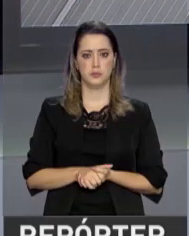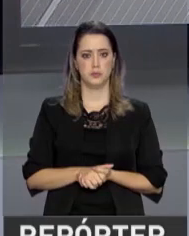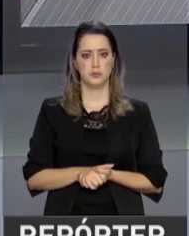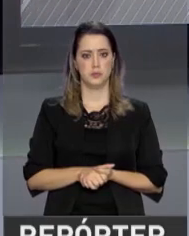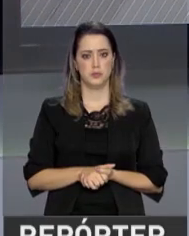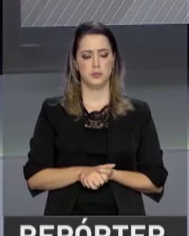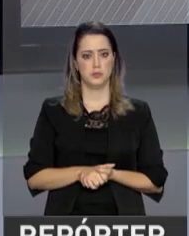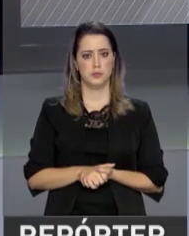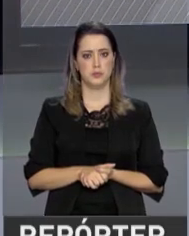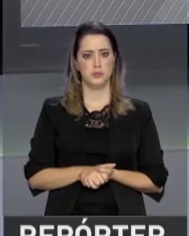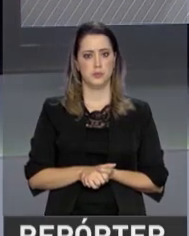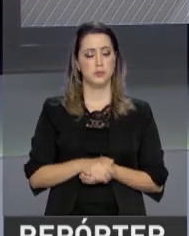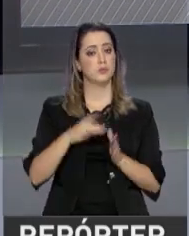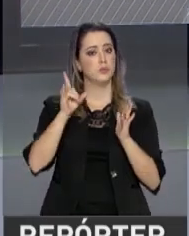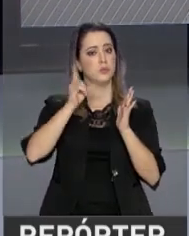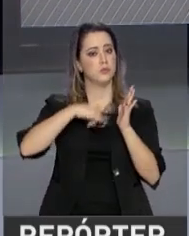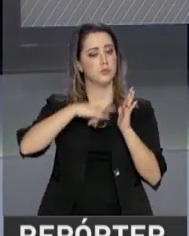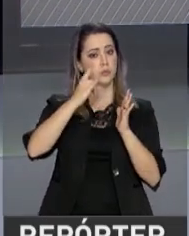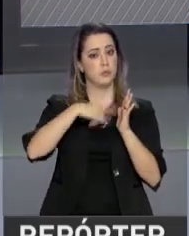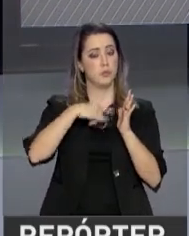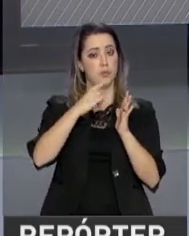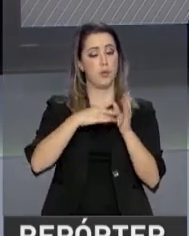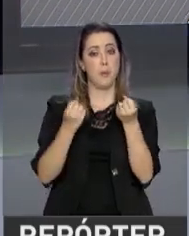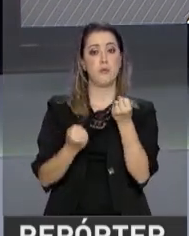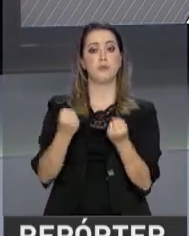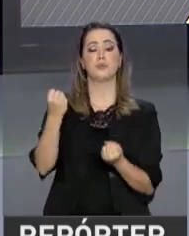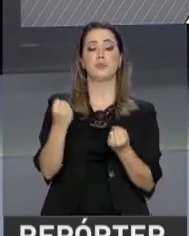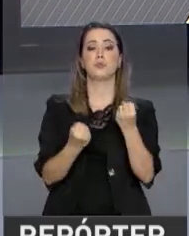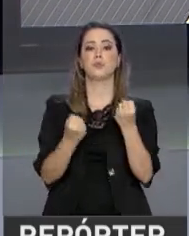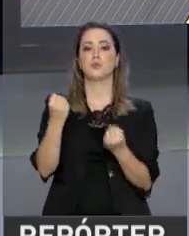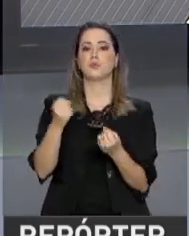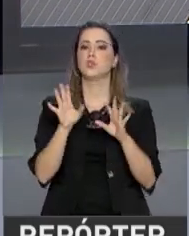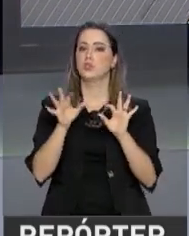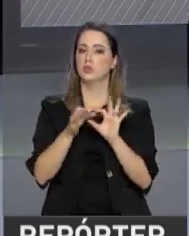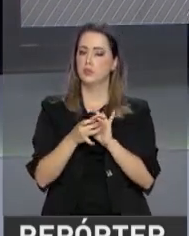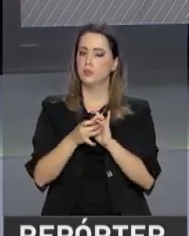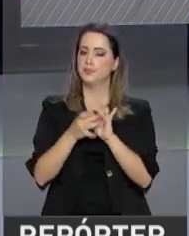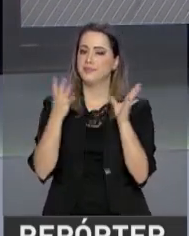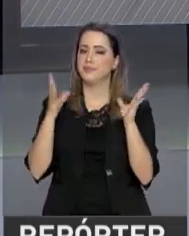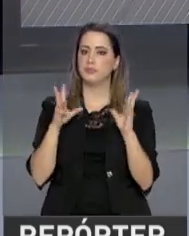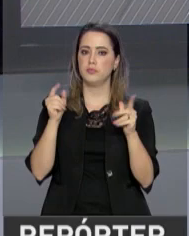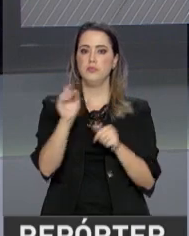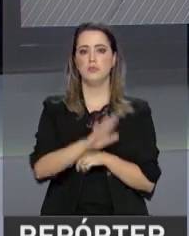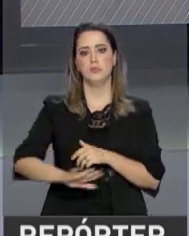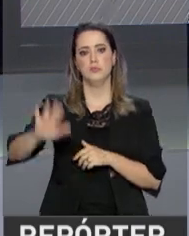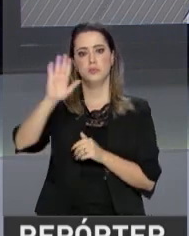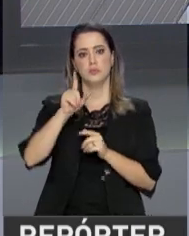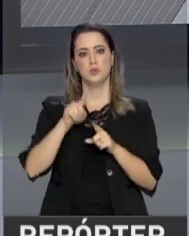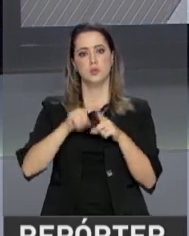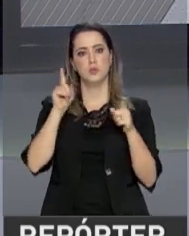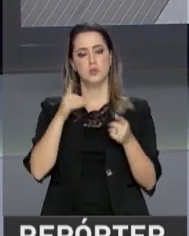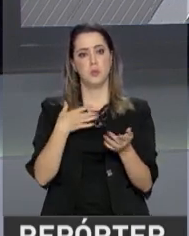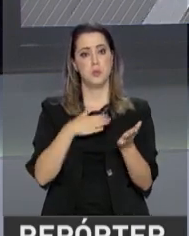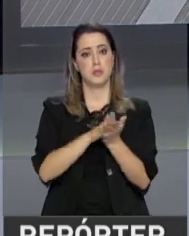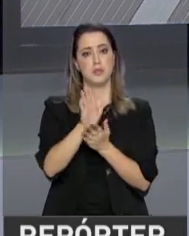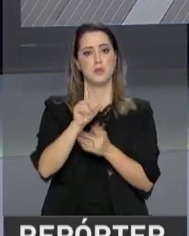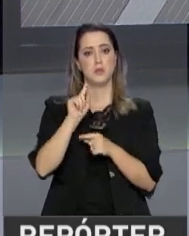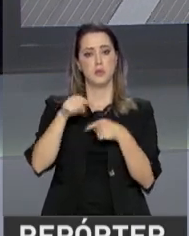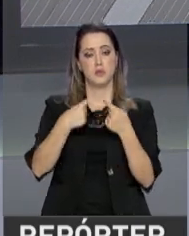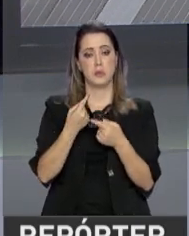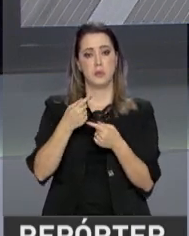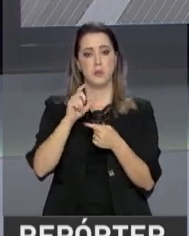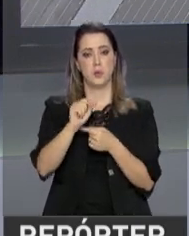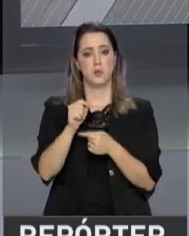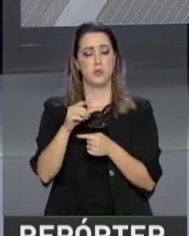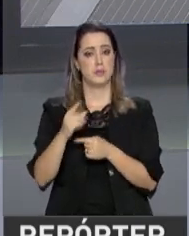a emissão da carteira nacional de habilitação digital já está disponível em todo o país mas essa emissão só passa a ser